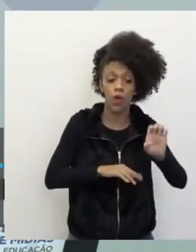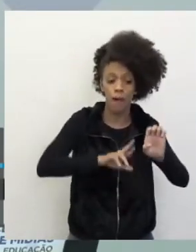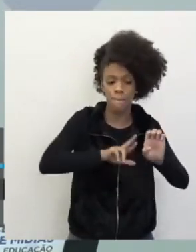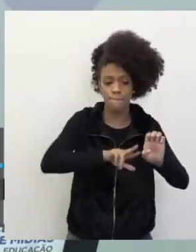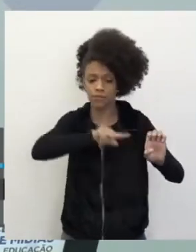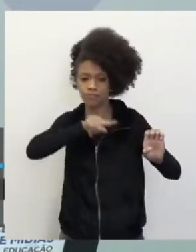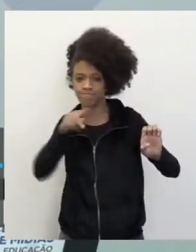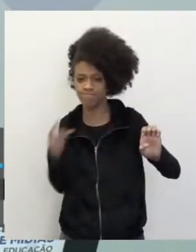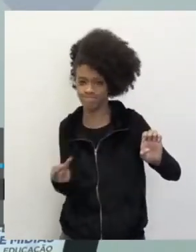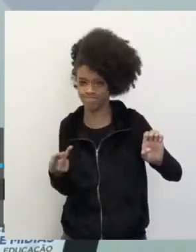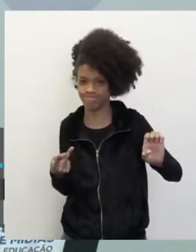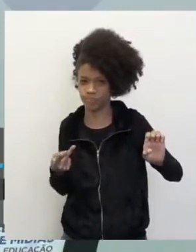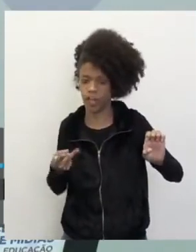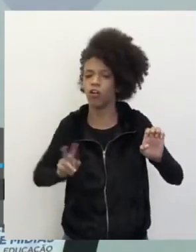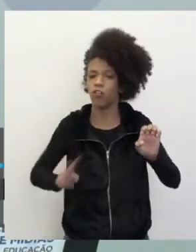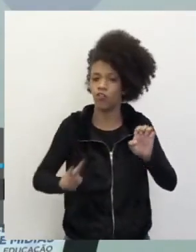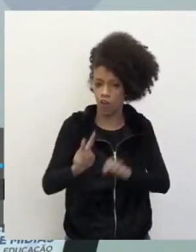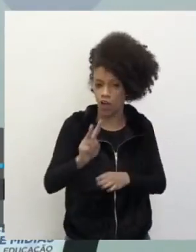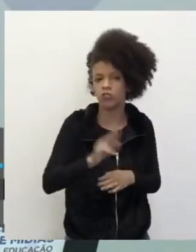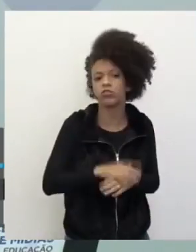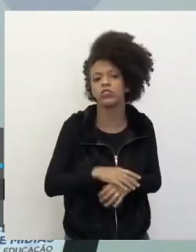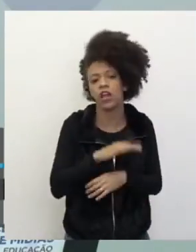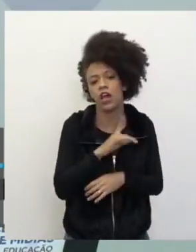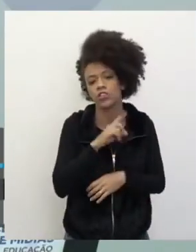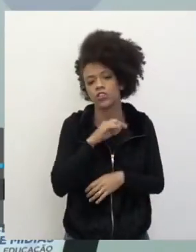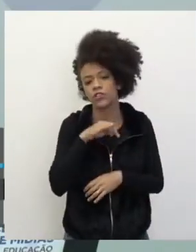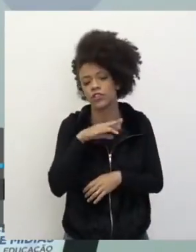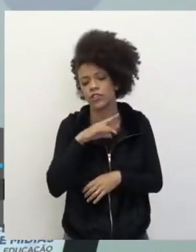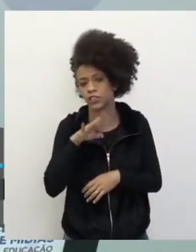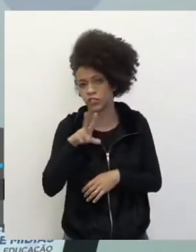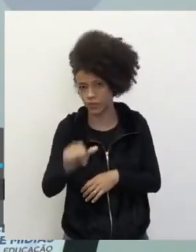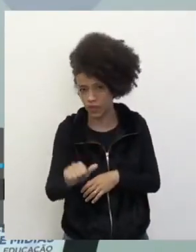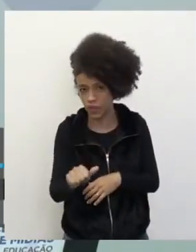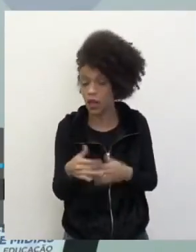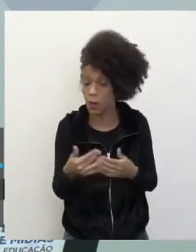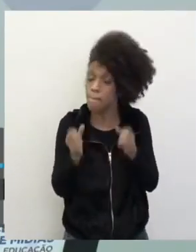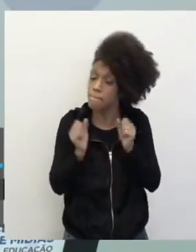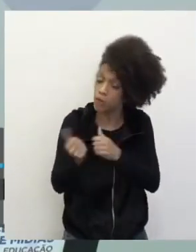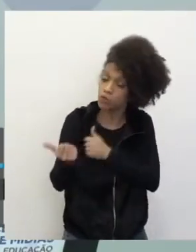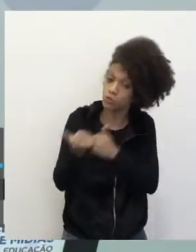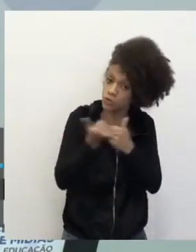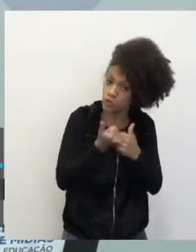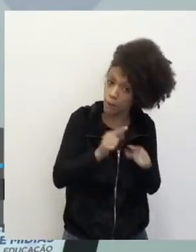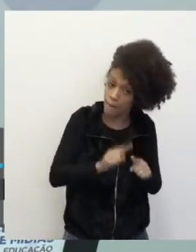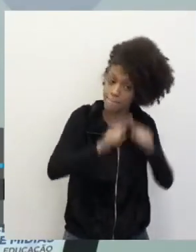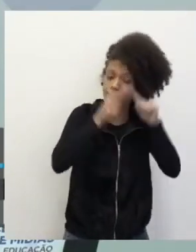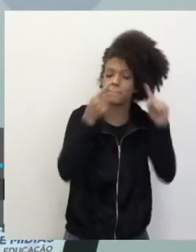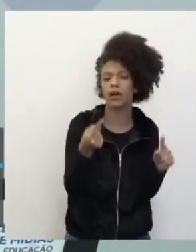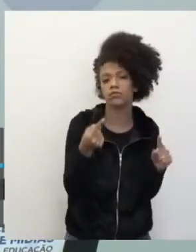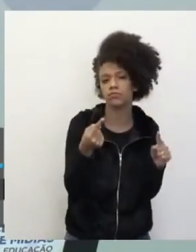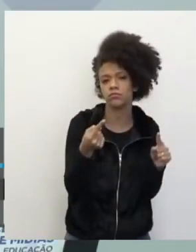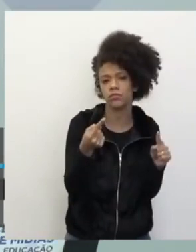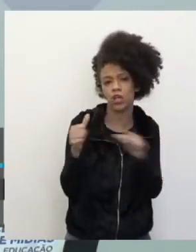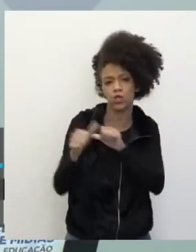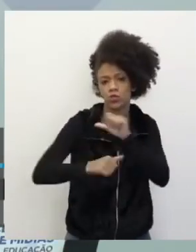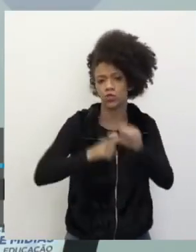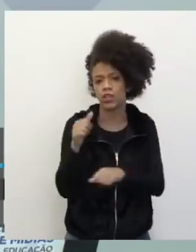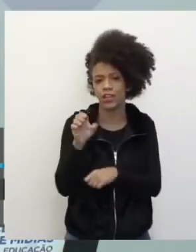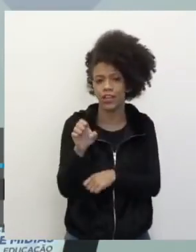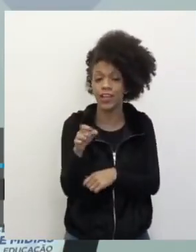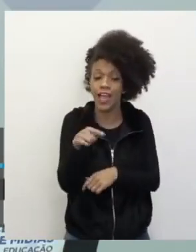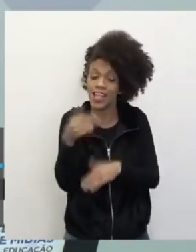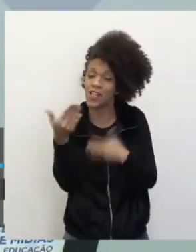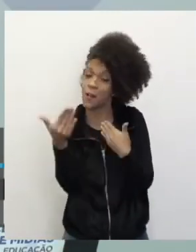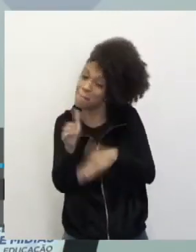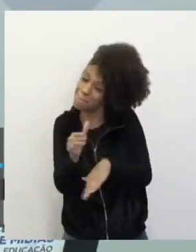E tem valor de adversidade. E aí esse E pode ser substituído por mas. E aí esse E pode cair lá na sua prova. E